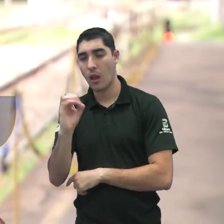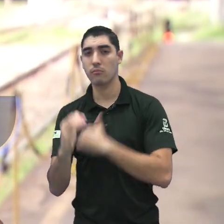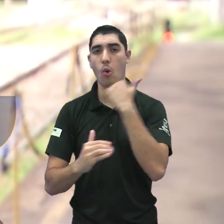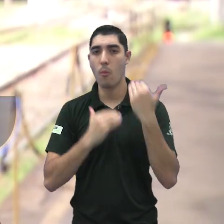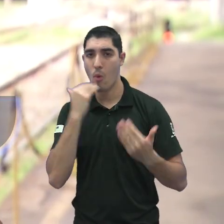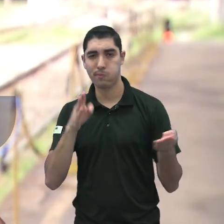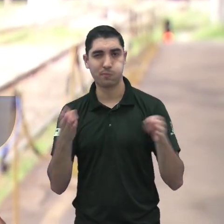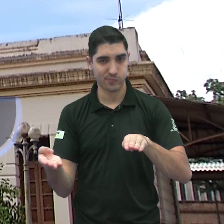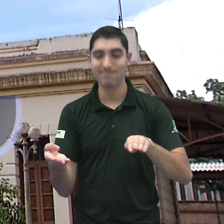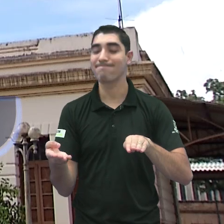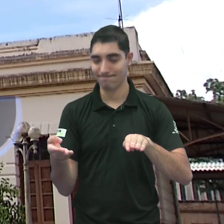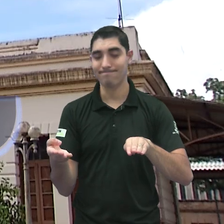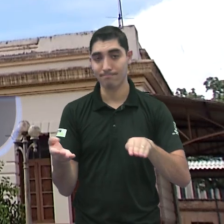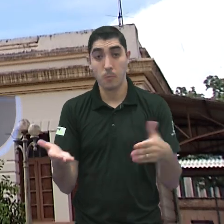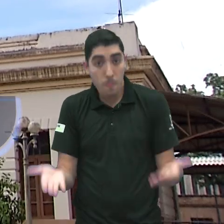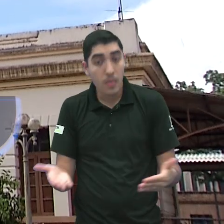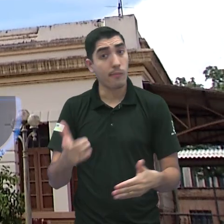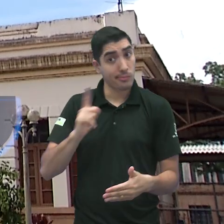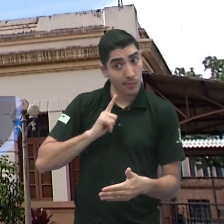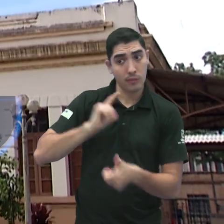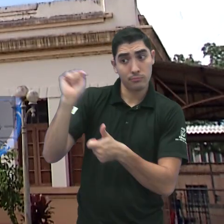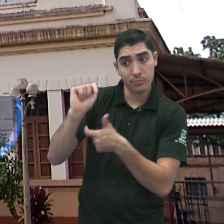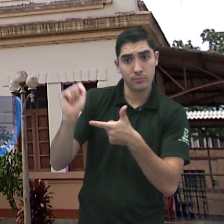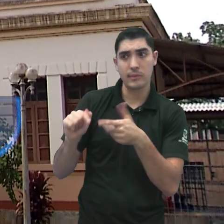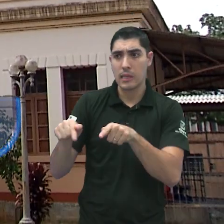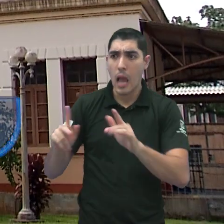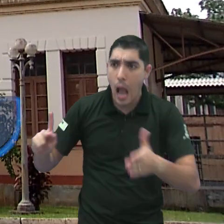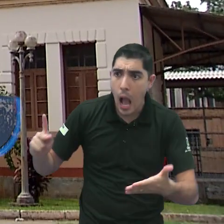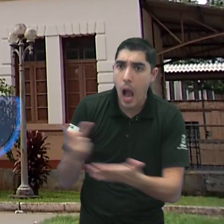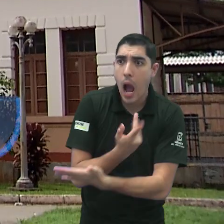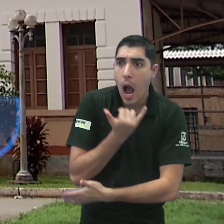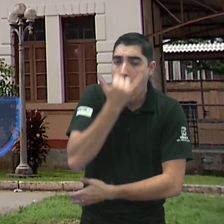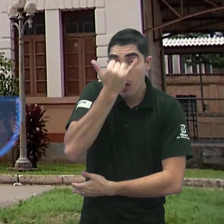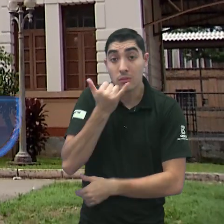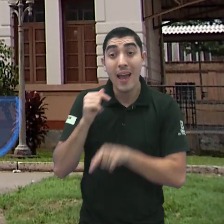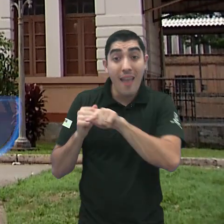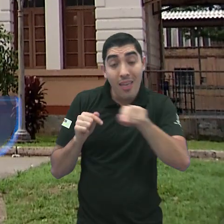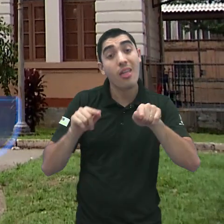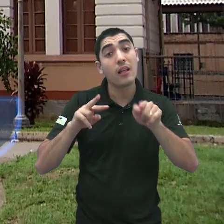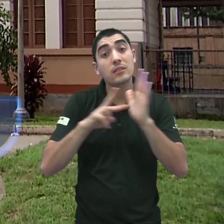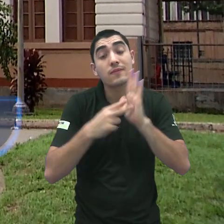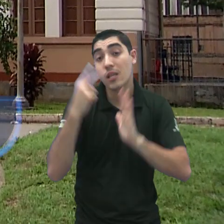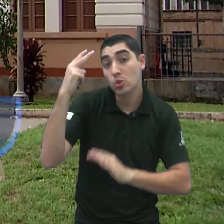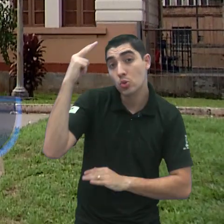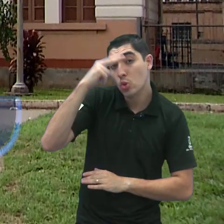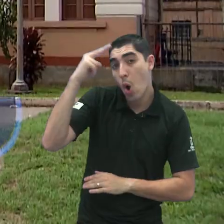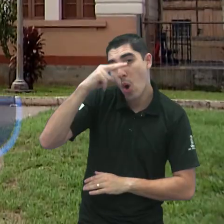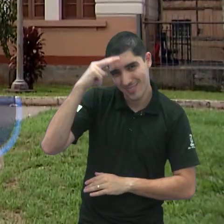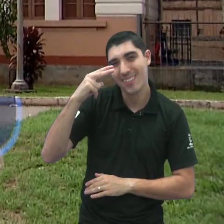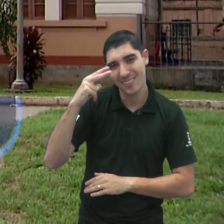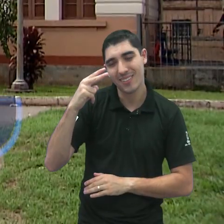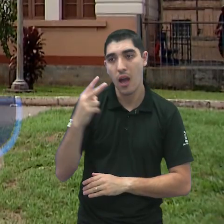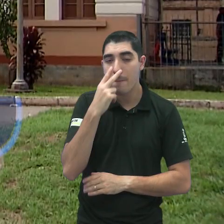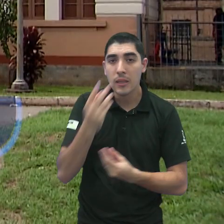Então, esse outro lado também é a tragédia. Então, todas essas marcas no nosso consciente e